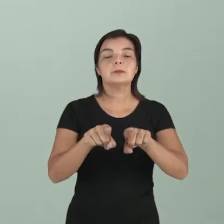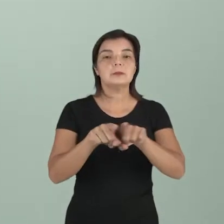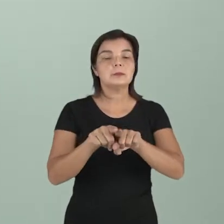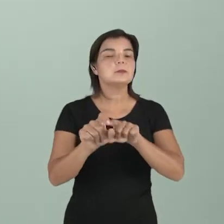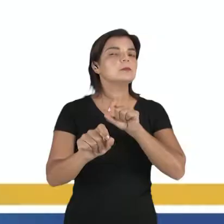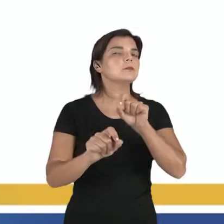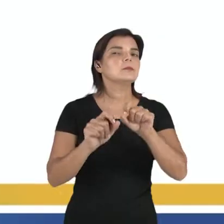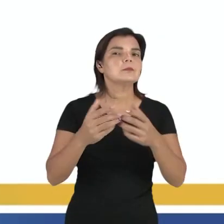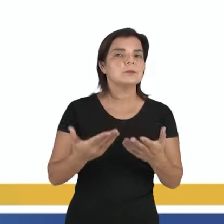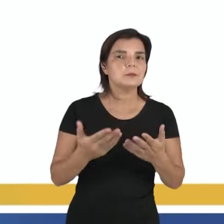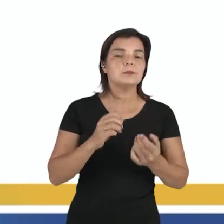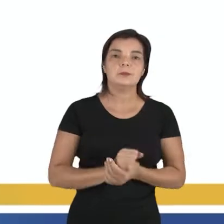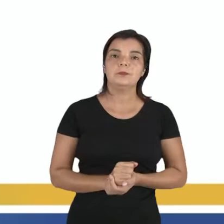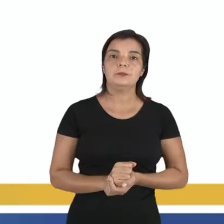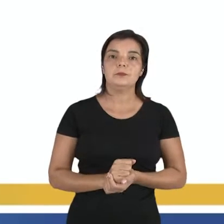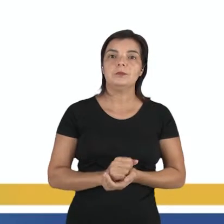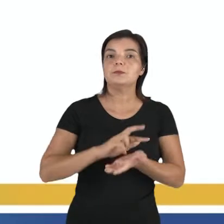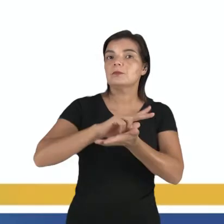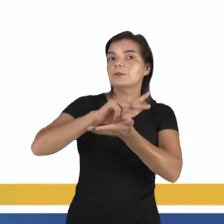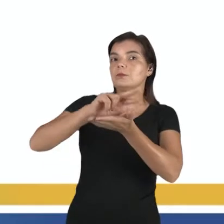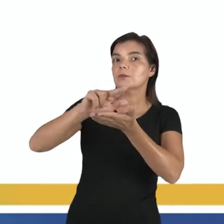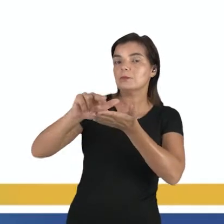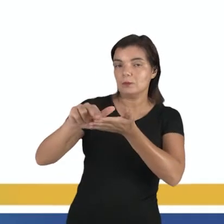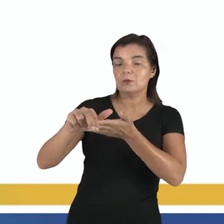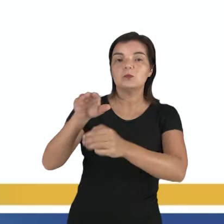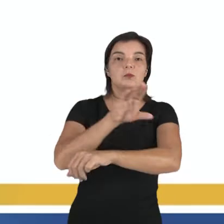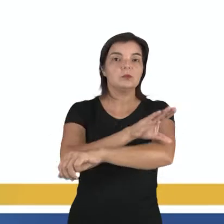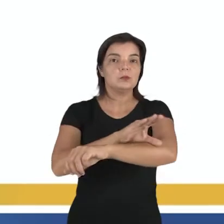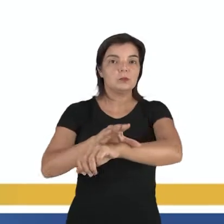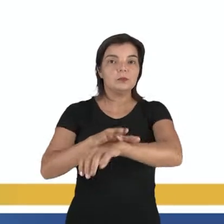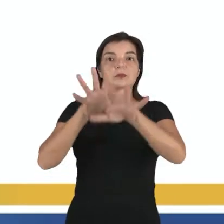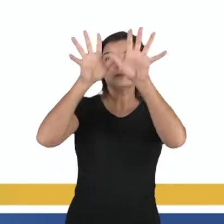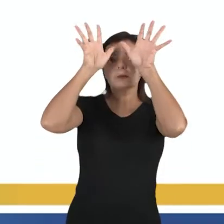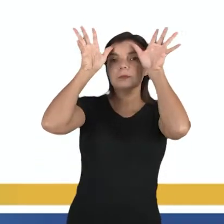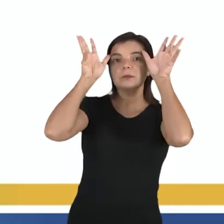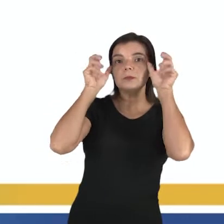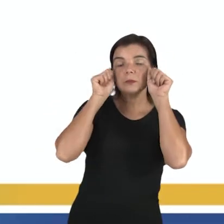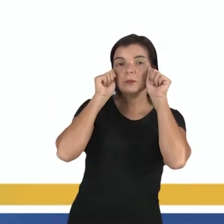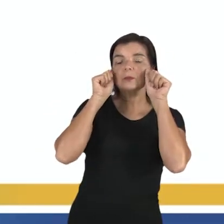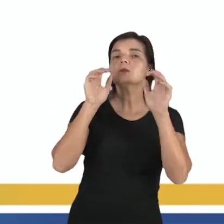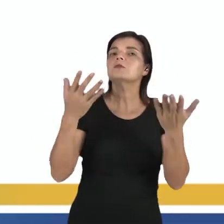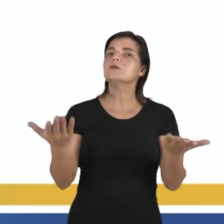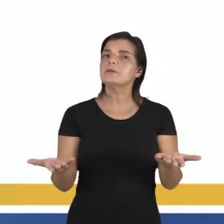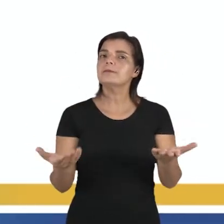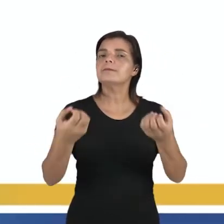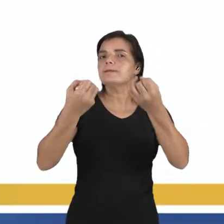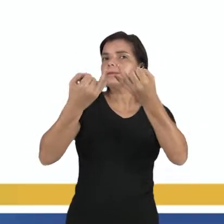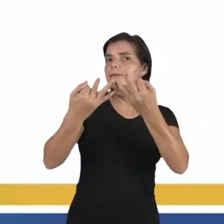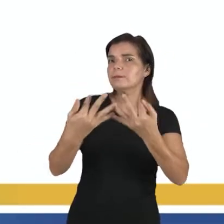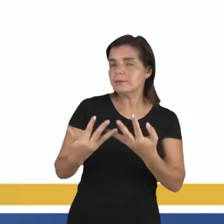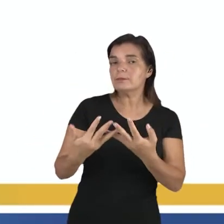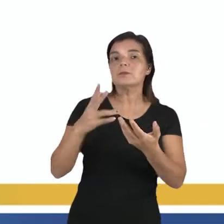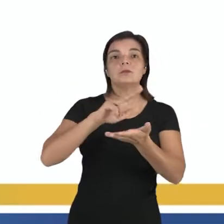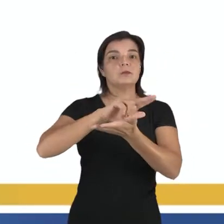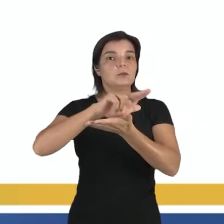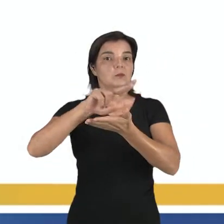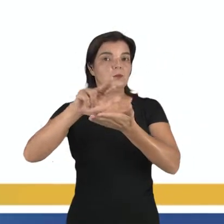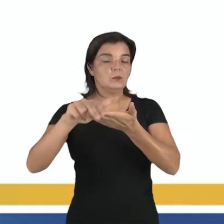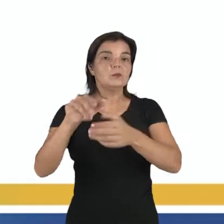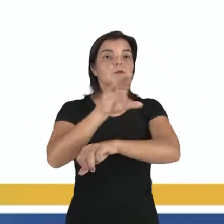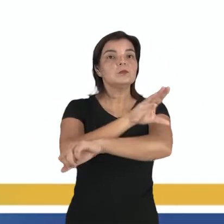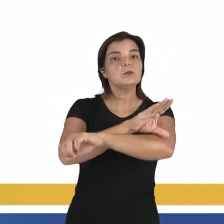vamos ver um outro tipo de cultura, nós vamos ter um outro tipo de modos de